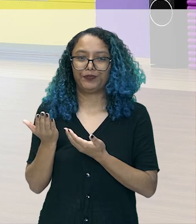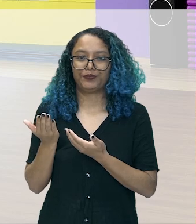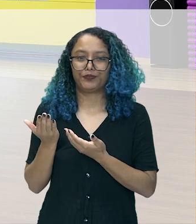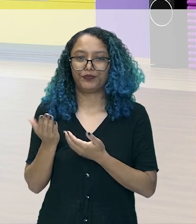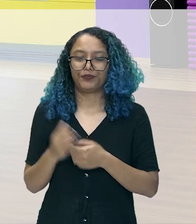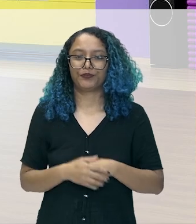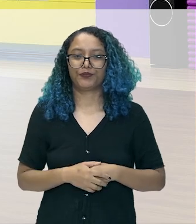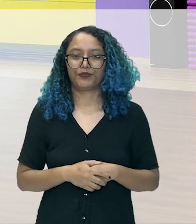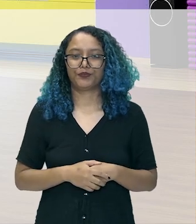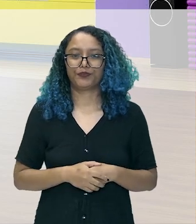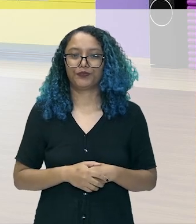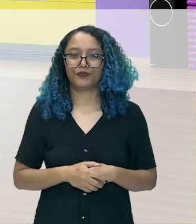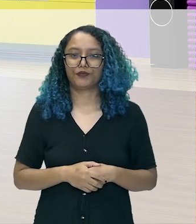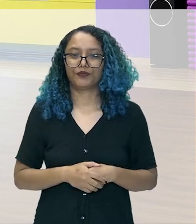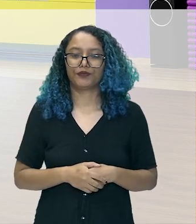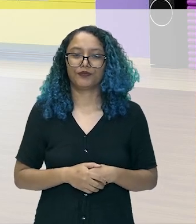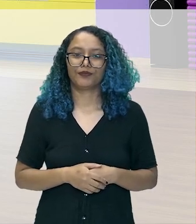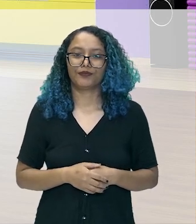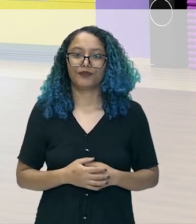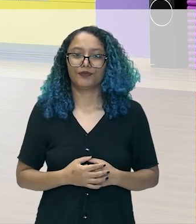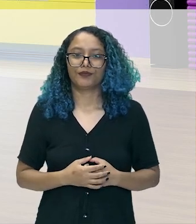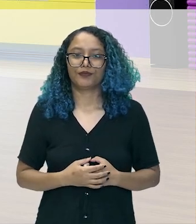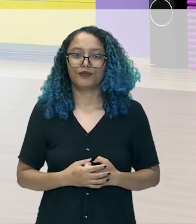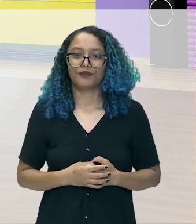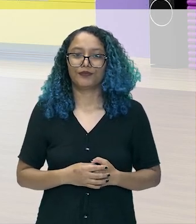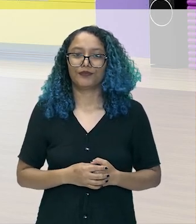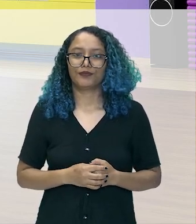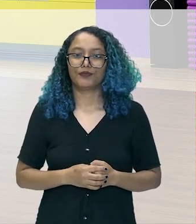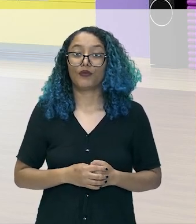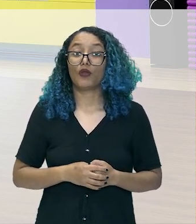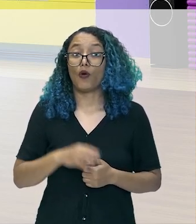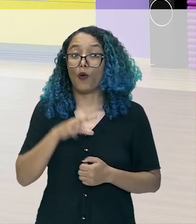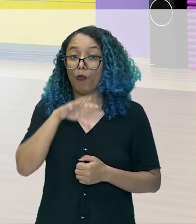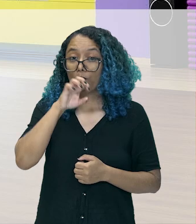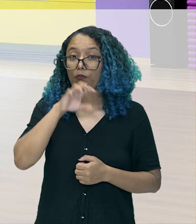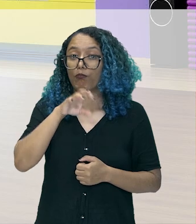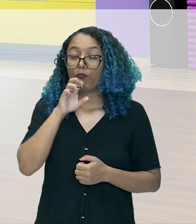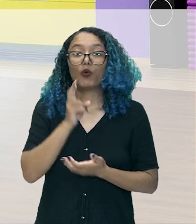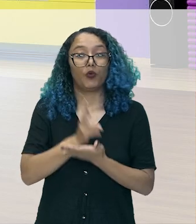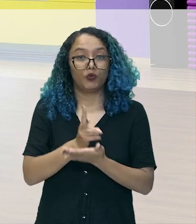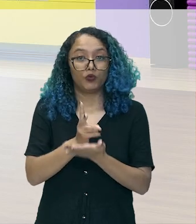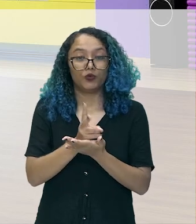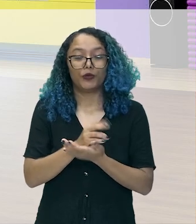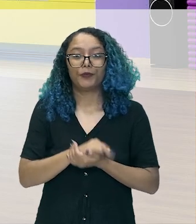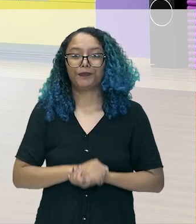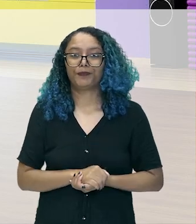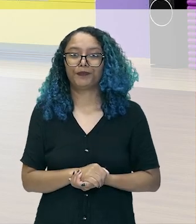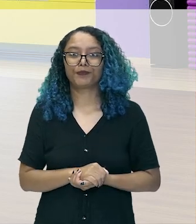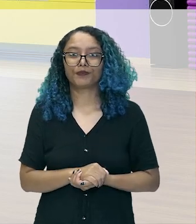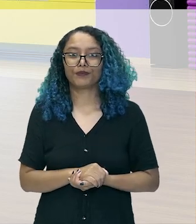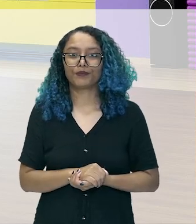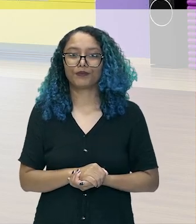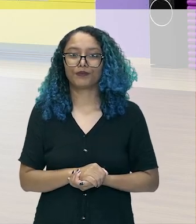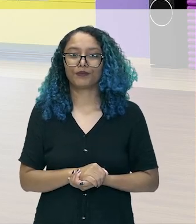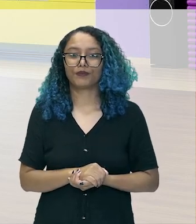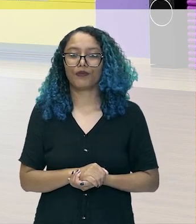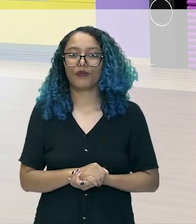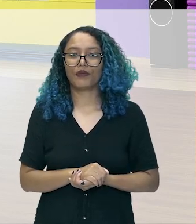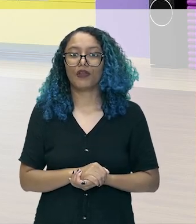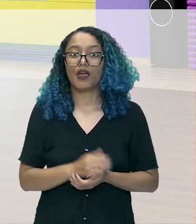1, 2, 3, 4, 5, 6, 7, 8.